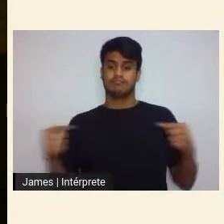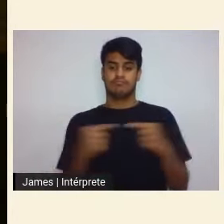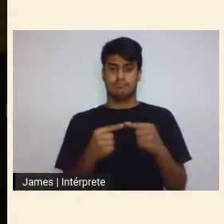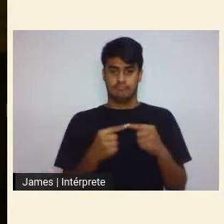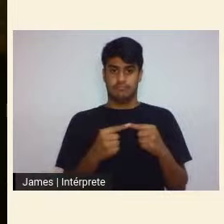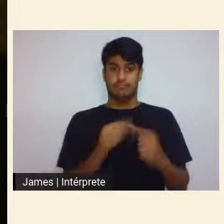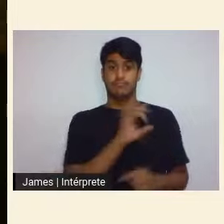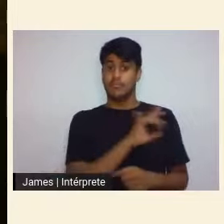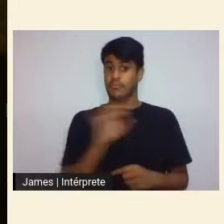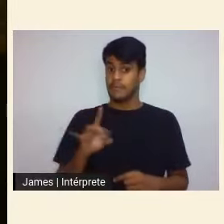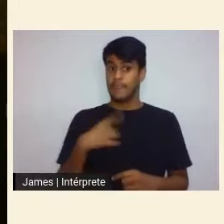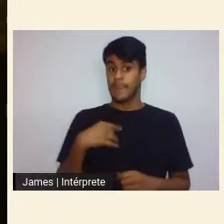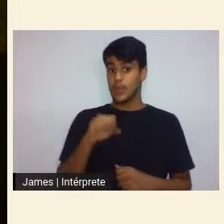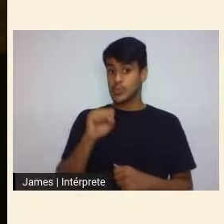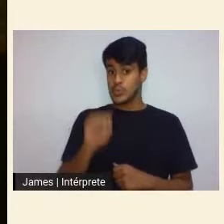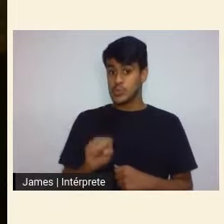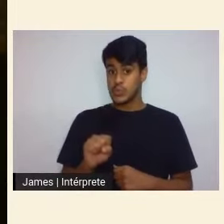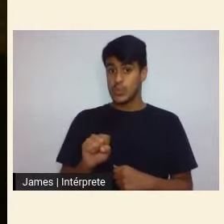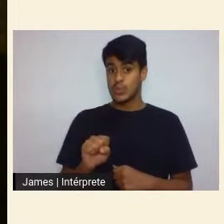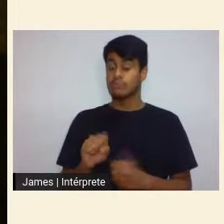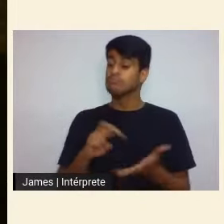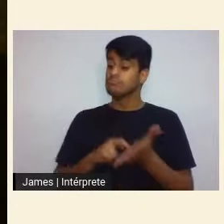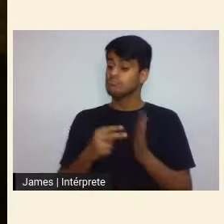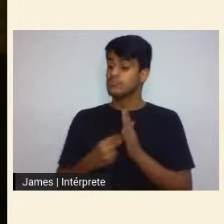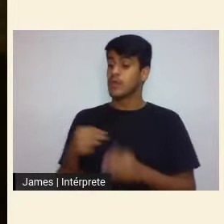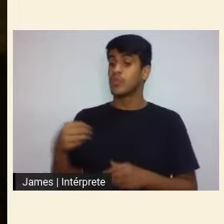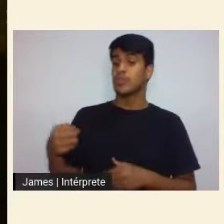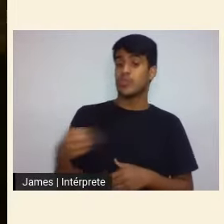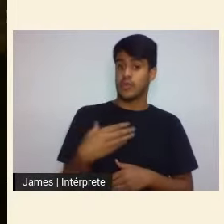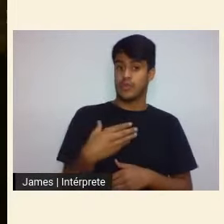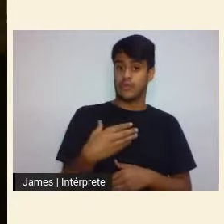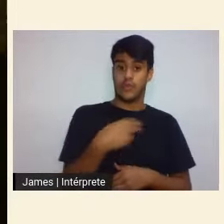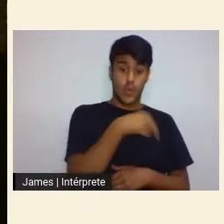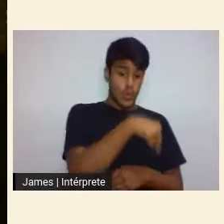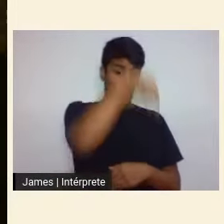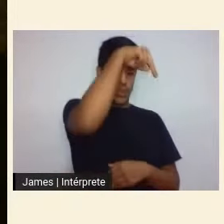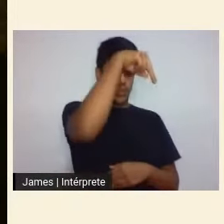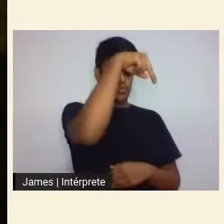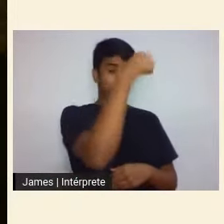Sul representa o Novo e o Norte representa o Arcaico.